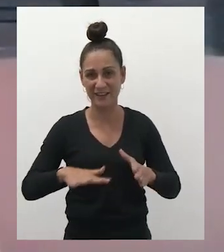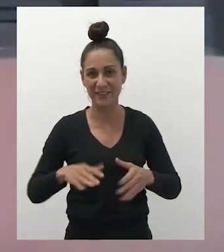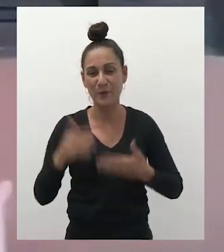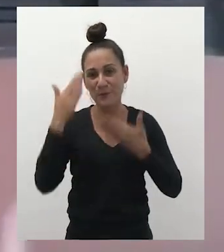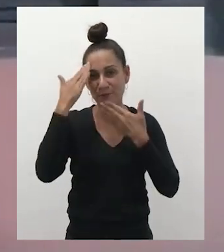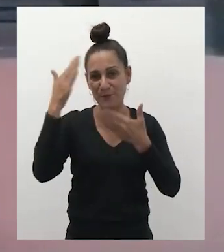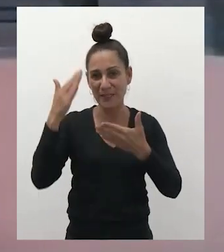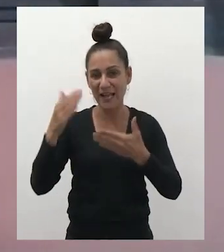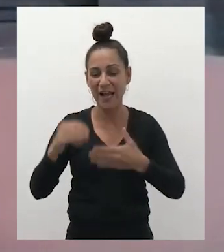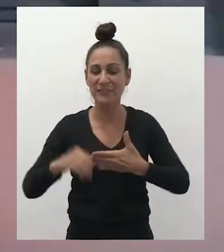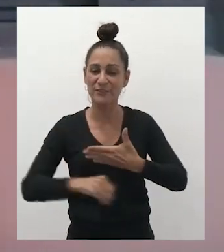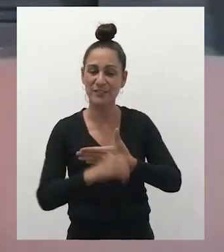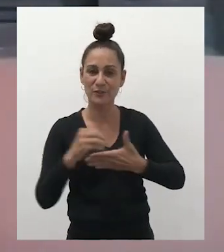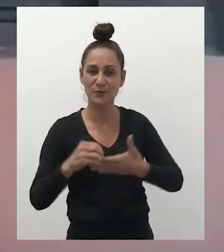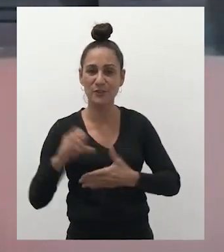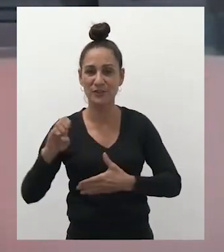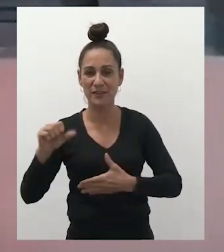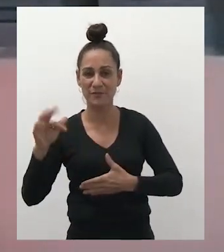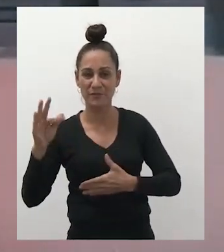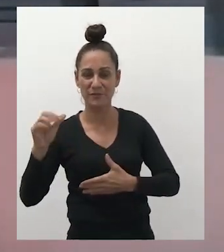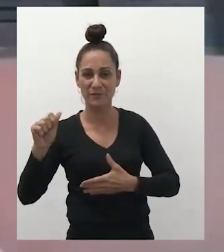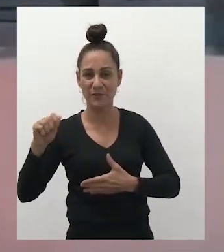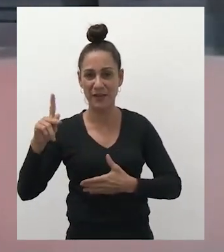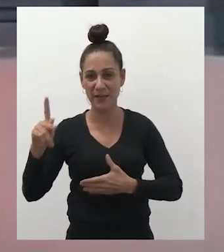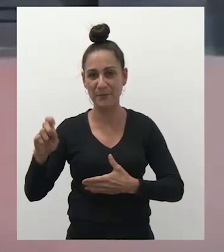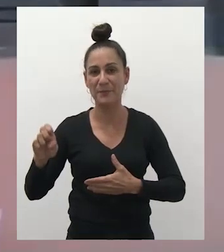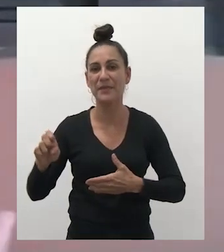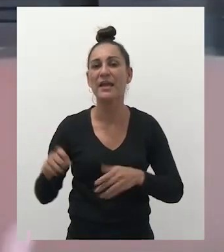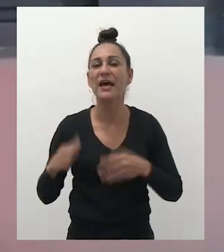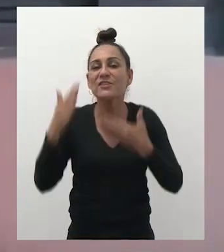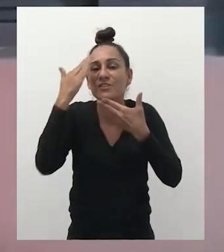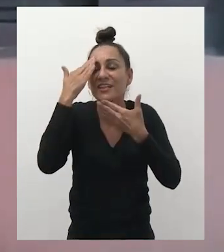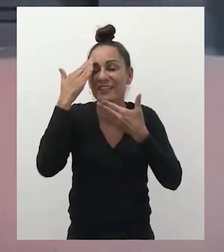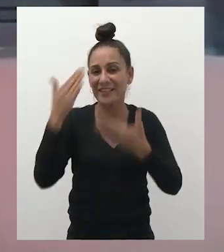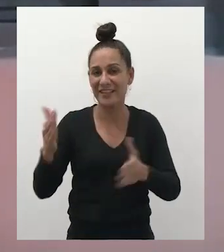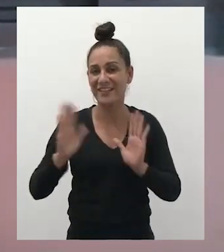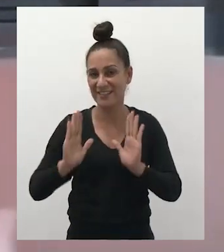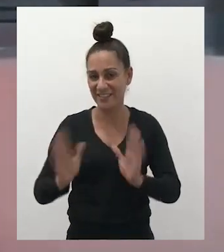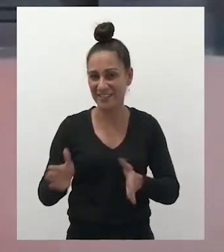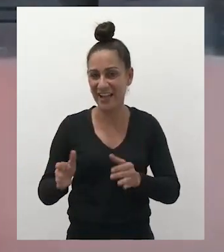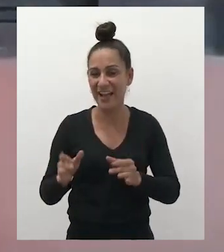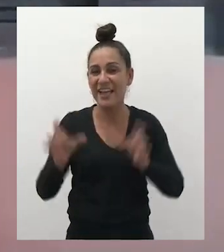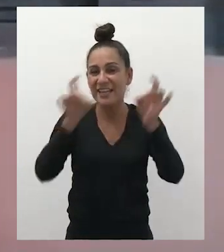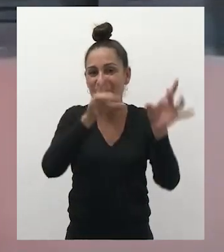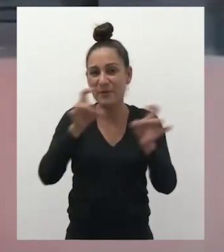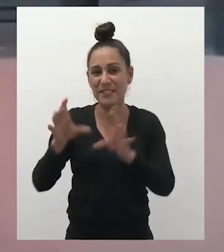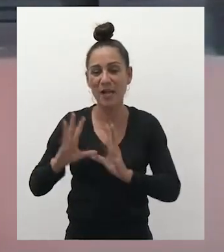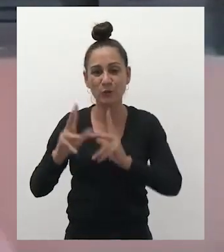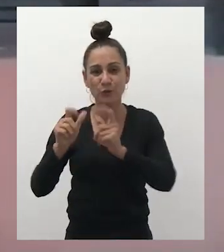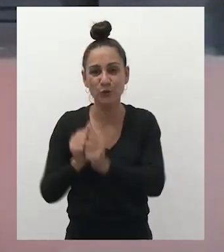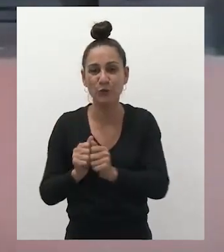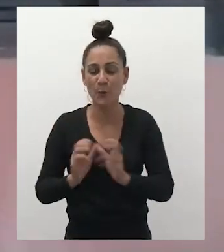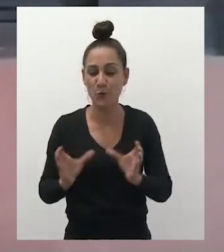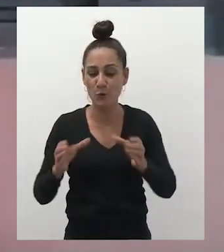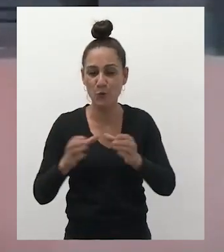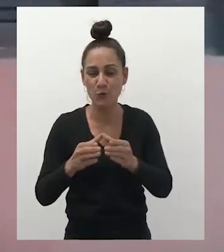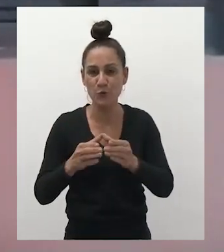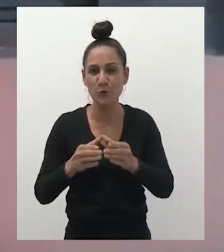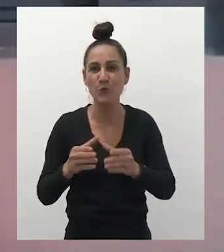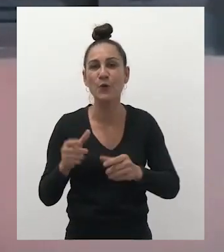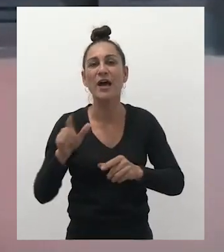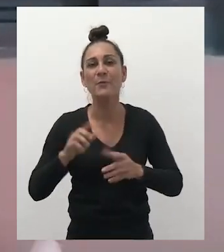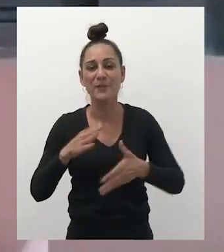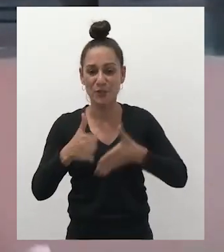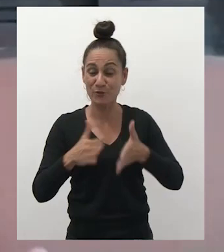da EFAP, do Centro de Mídias. A gente agradece já, em especial, todo o pessoal da produção, o pessoal de